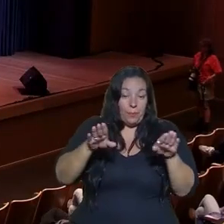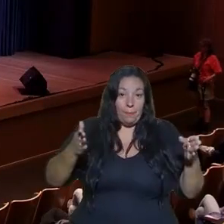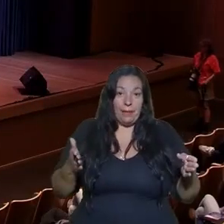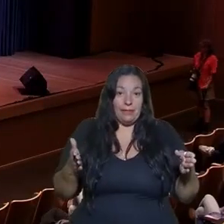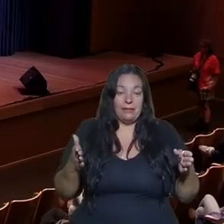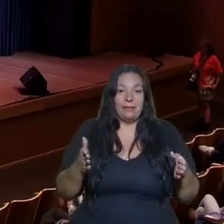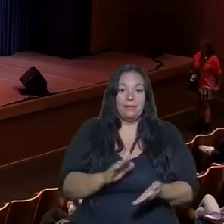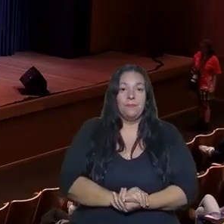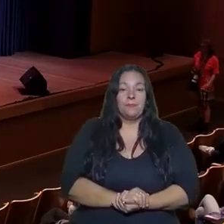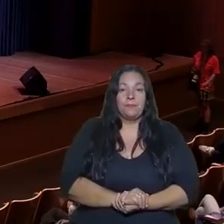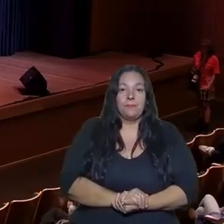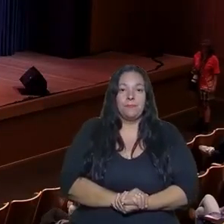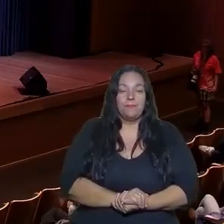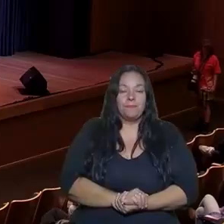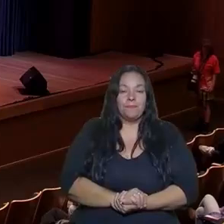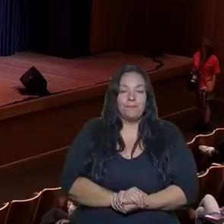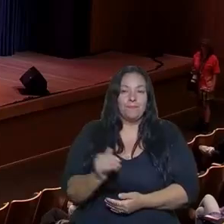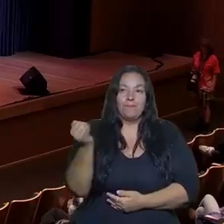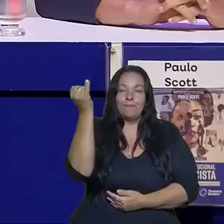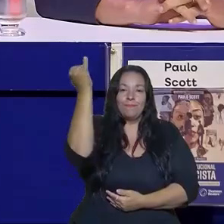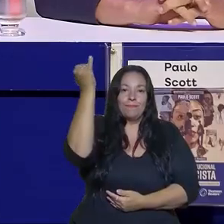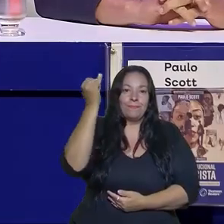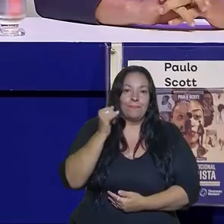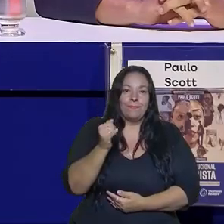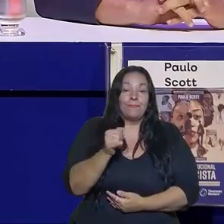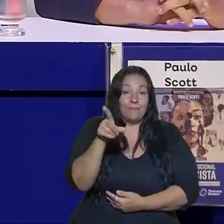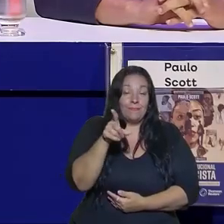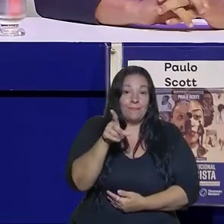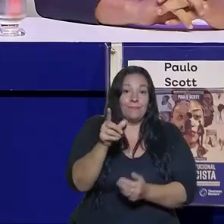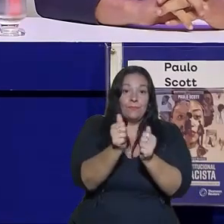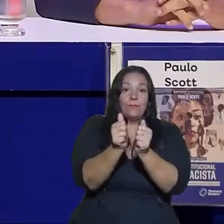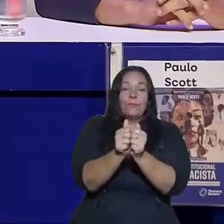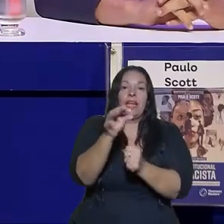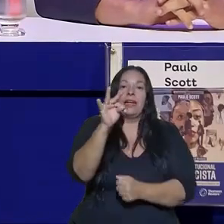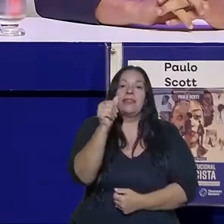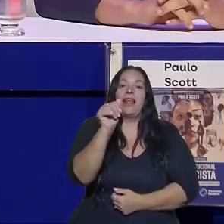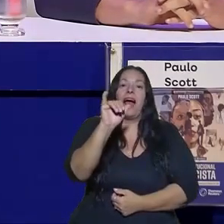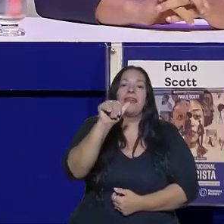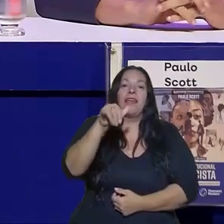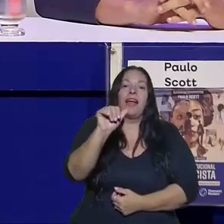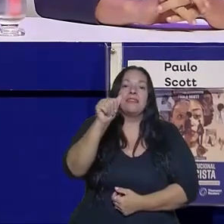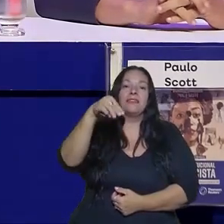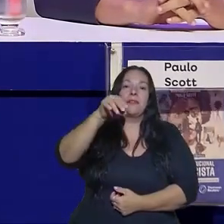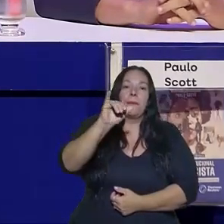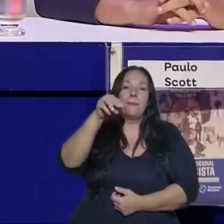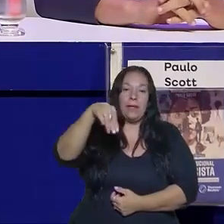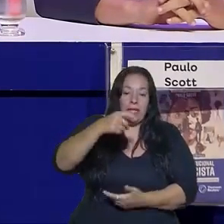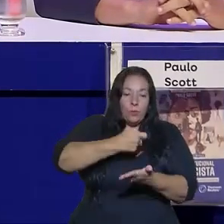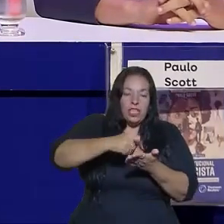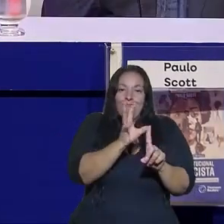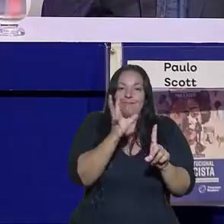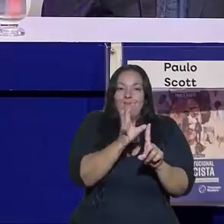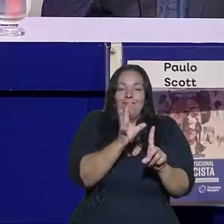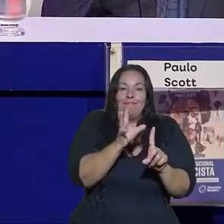49. Paulo Scott se levanta para ler o livro. Ele permanece de pé atrás de seu lugar na mesa. Após terminar, ele se